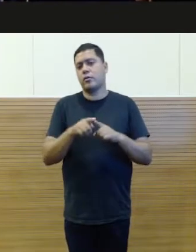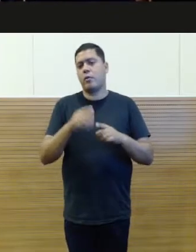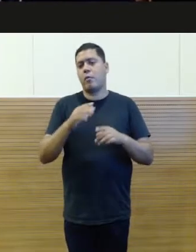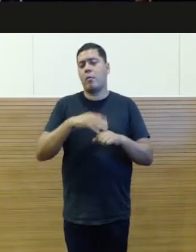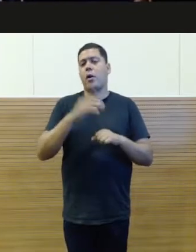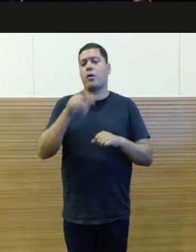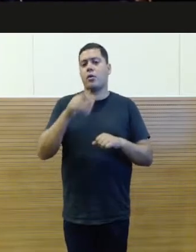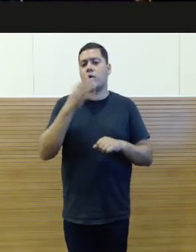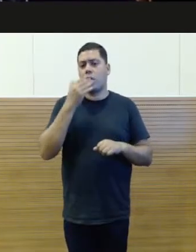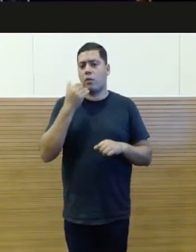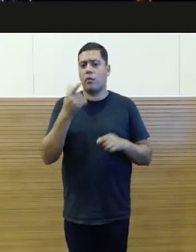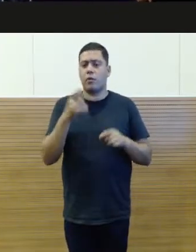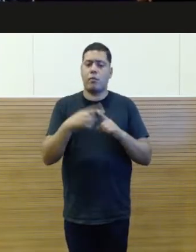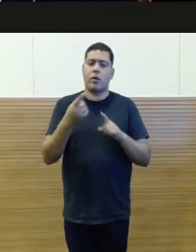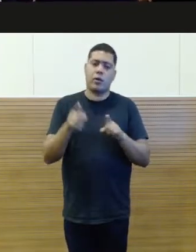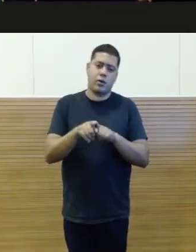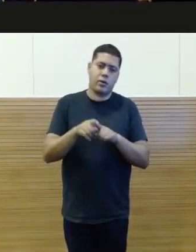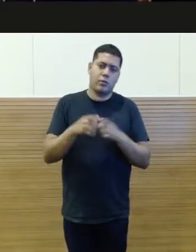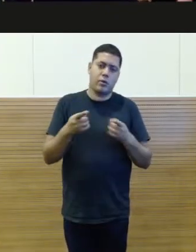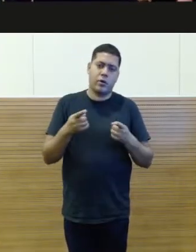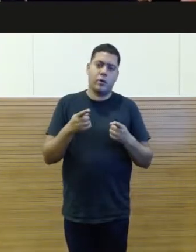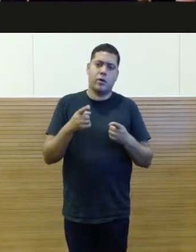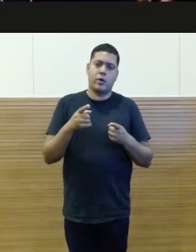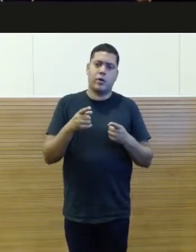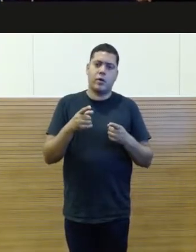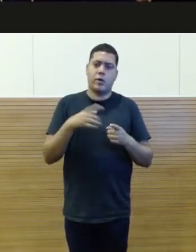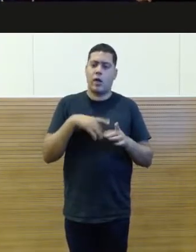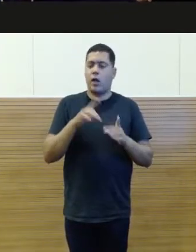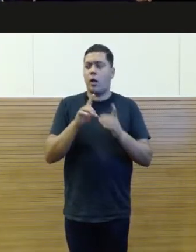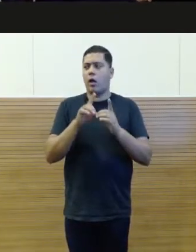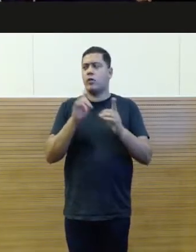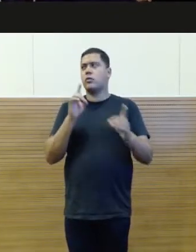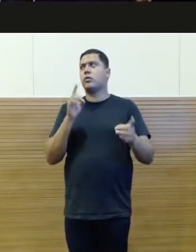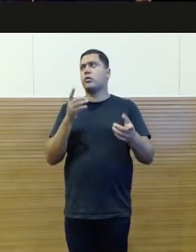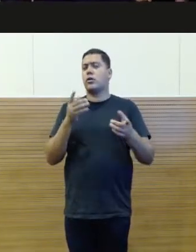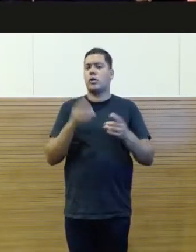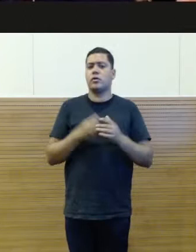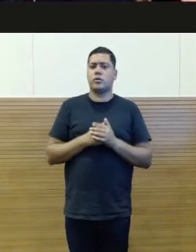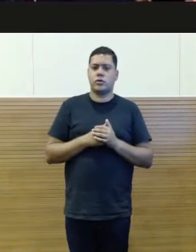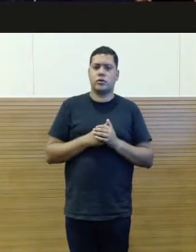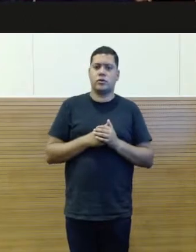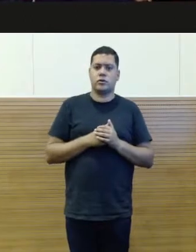alimentos, mas também substâncias que são